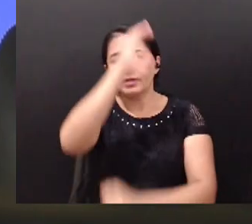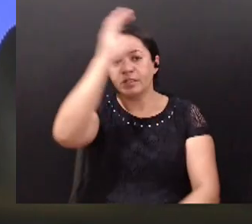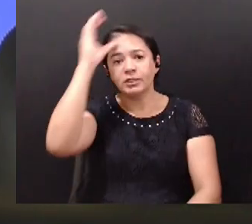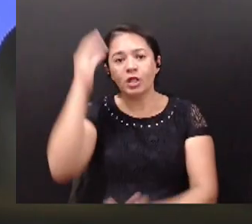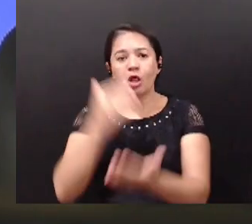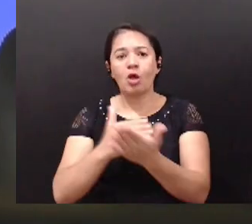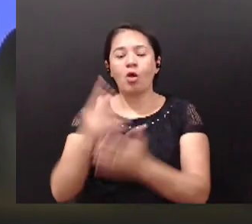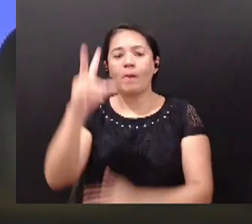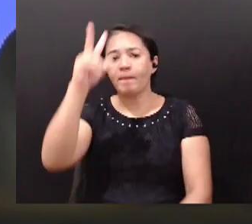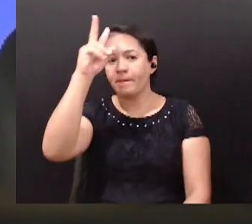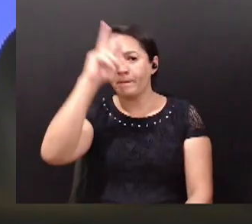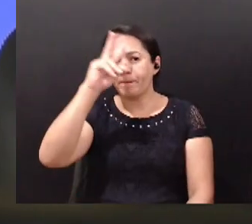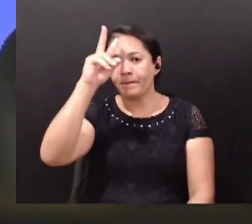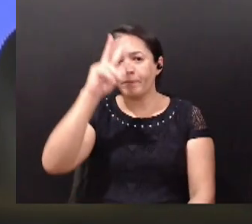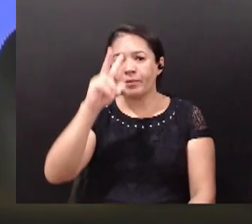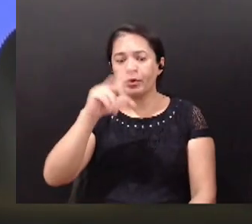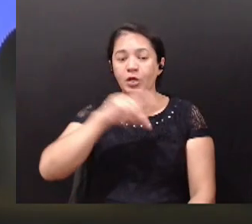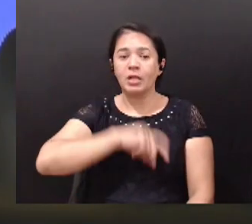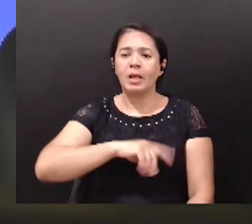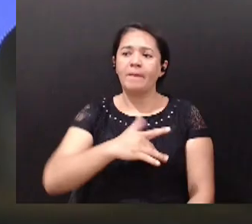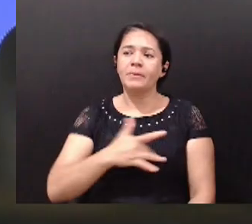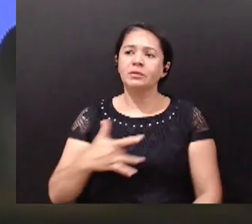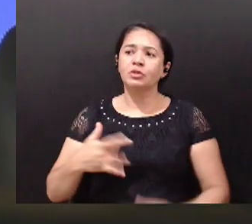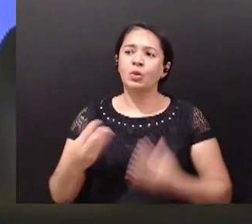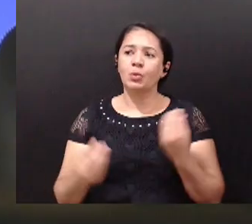de plano de saúde, hein?